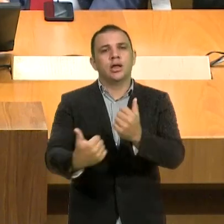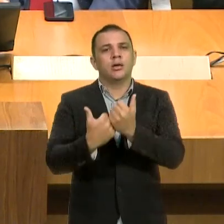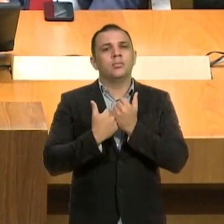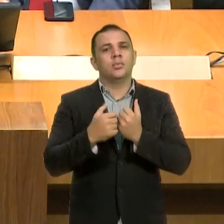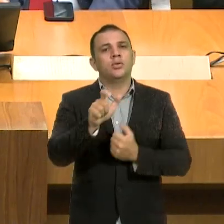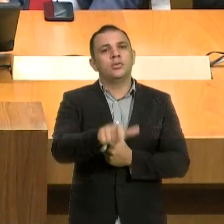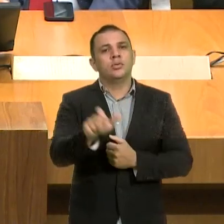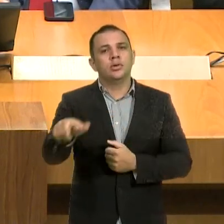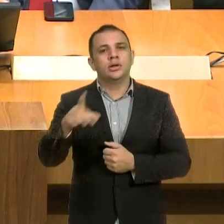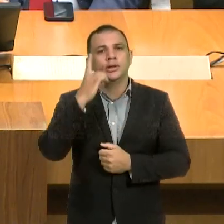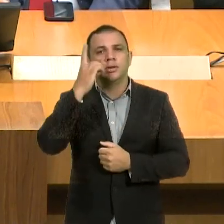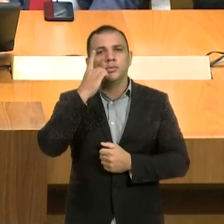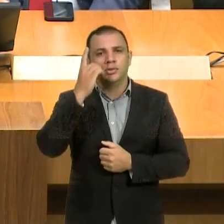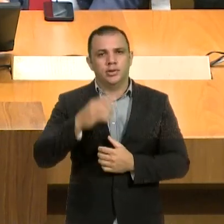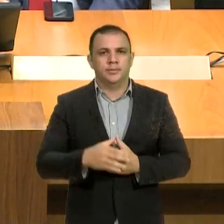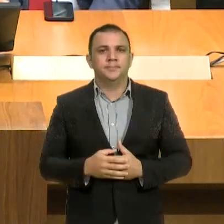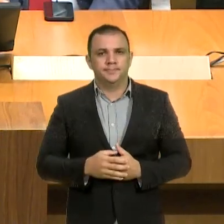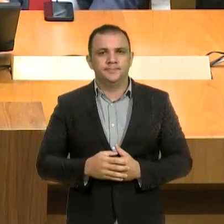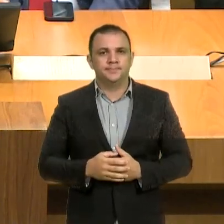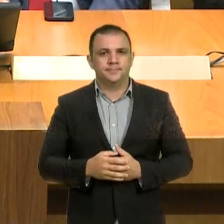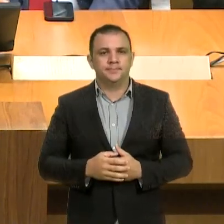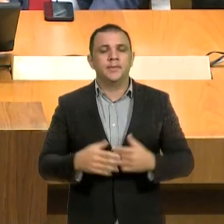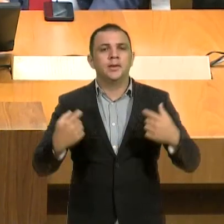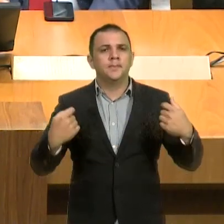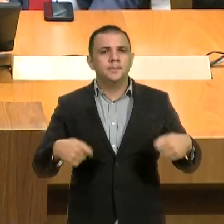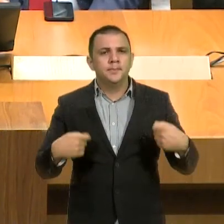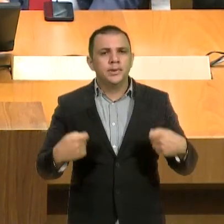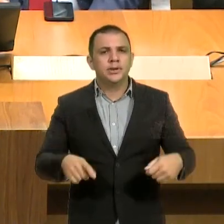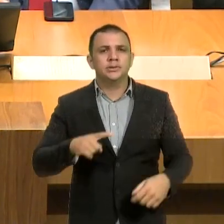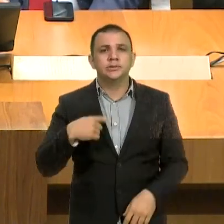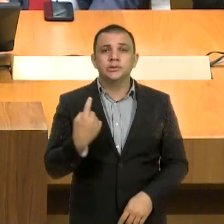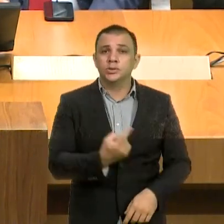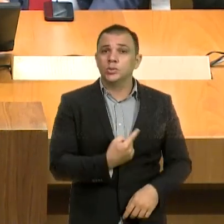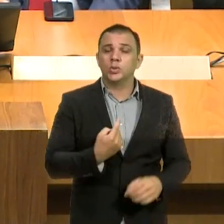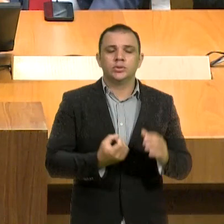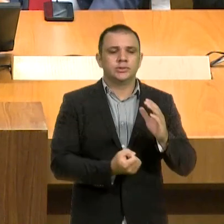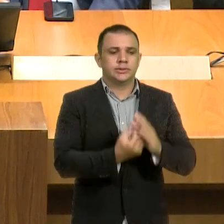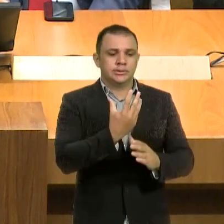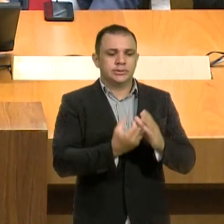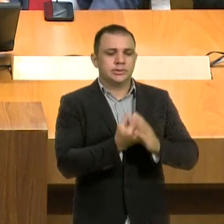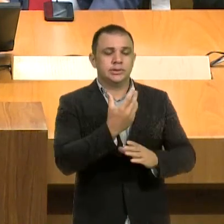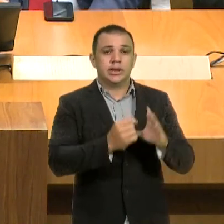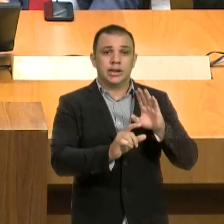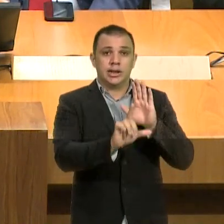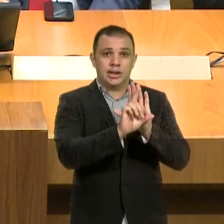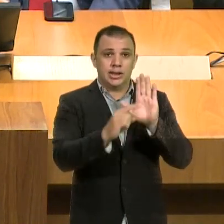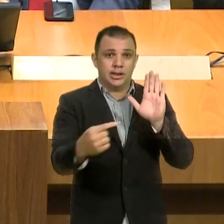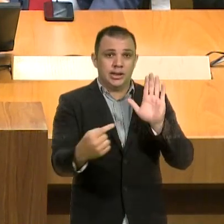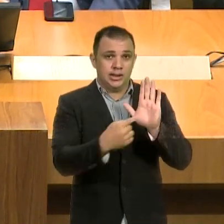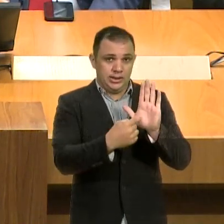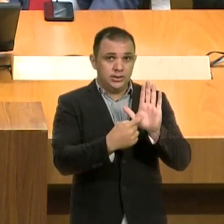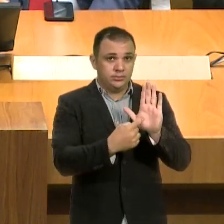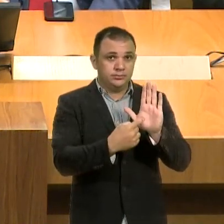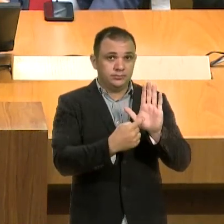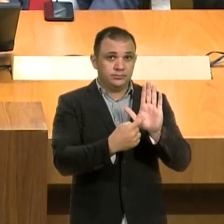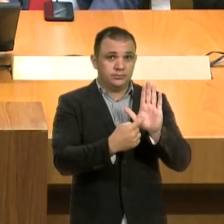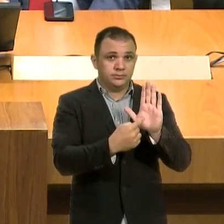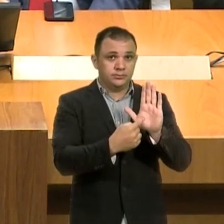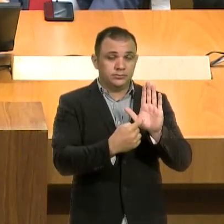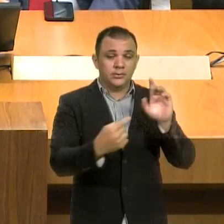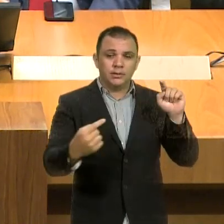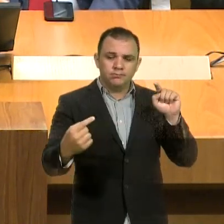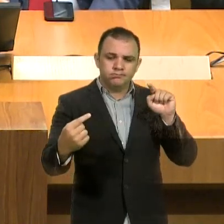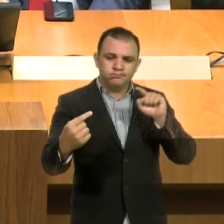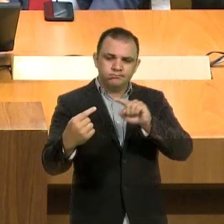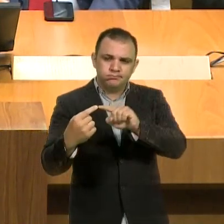deputadas. É preciso aproximar a produção legislativa da origem